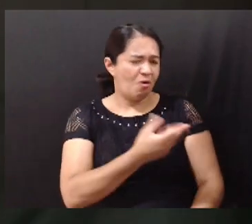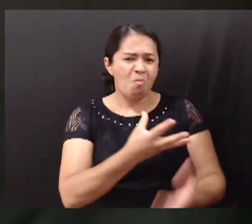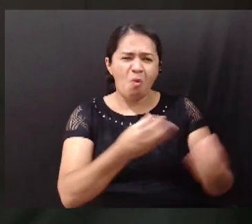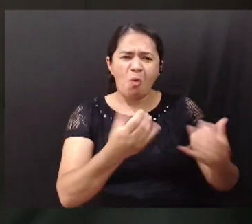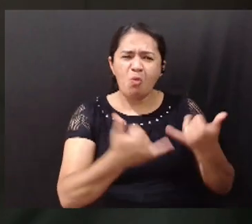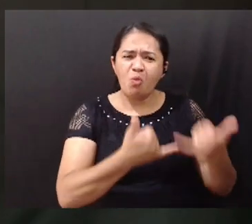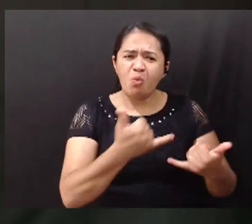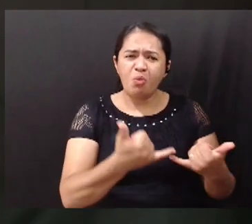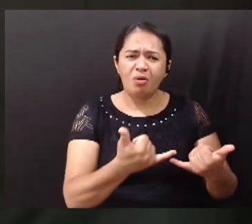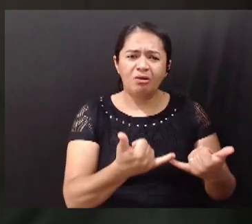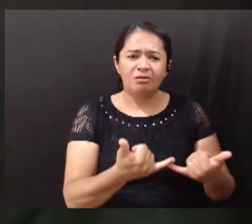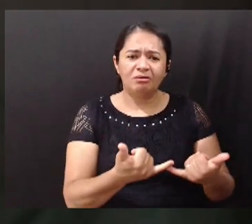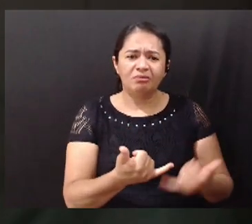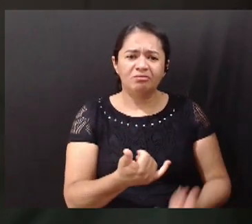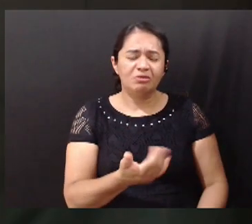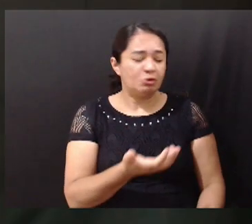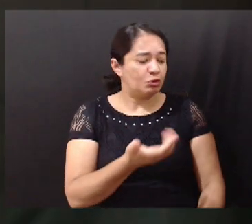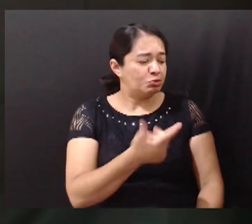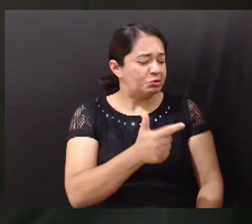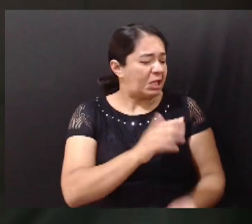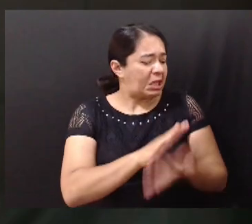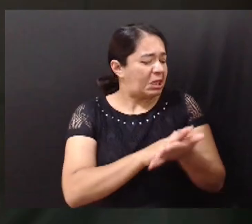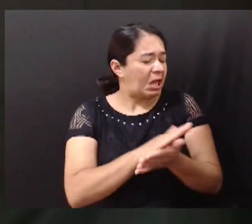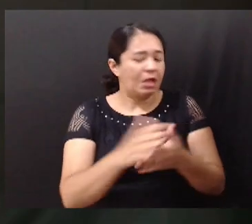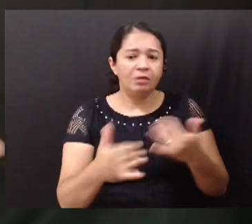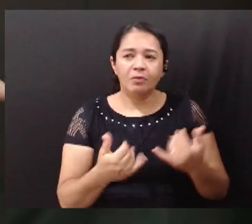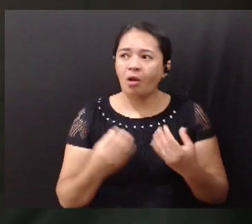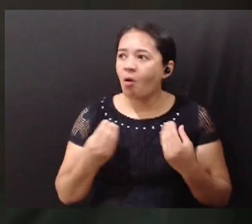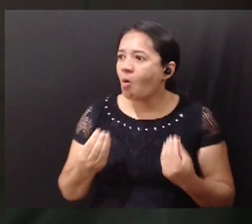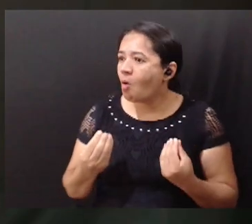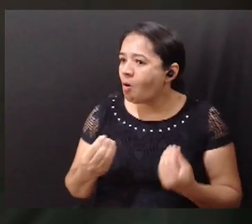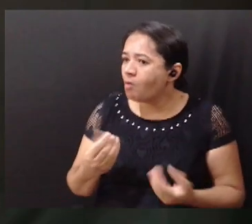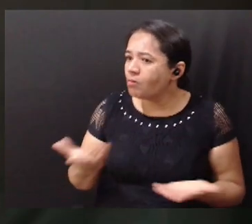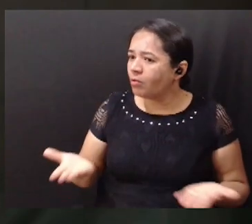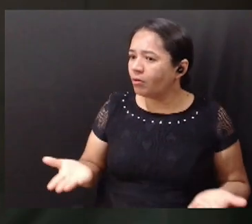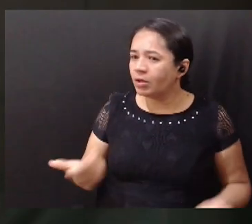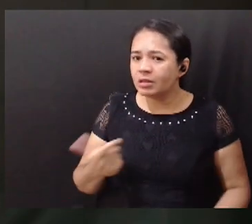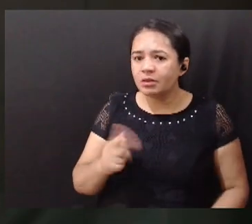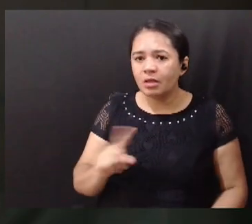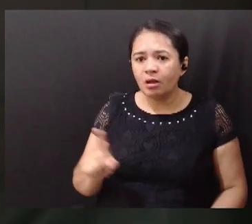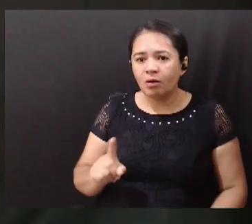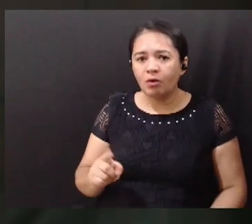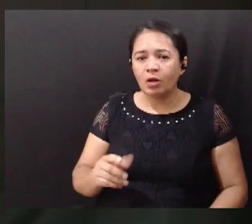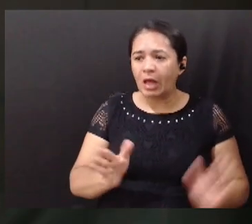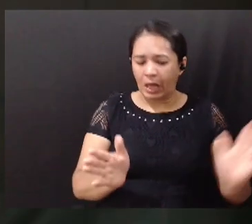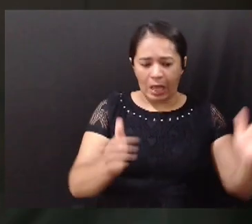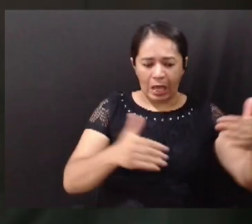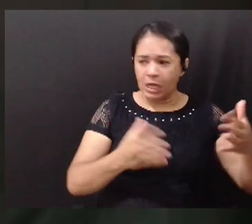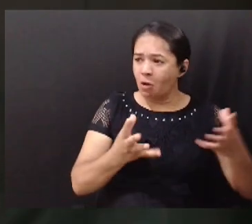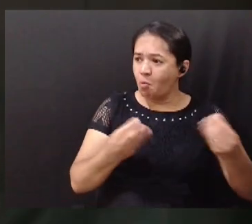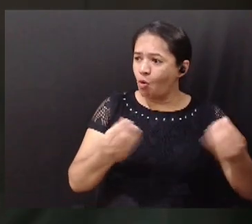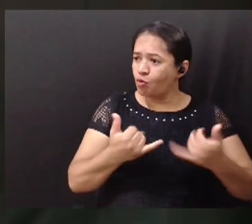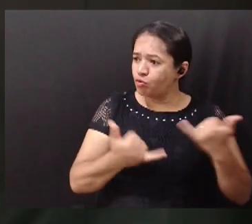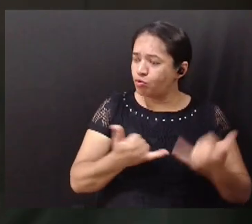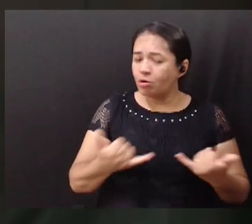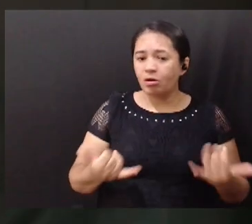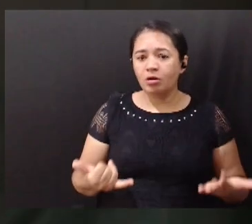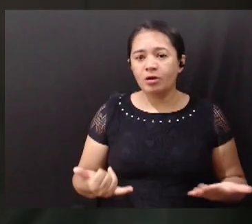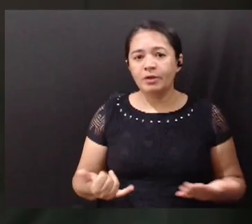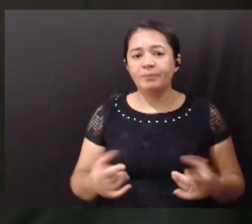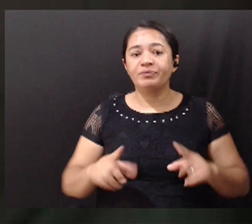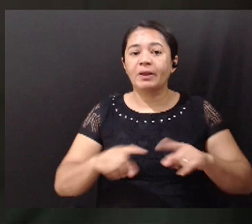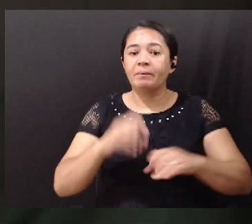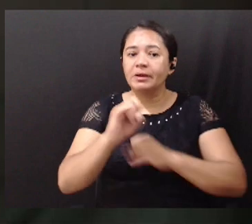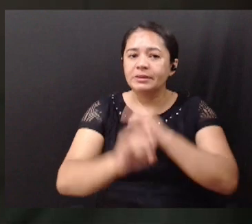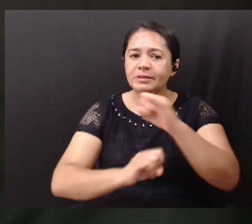para brincar. Daí você fala, mas como não? Né? A sua caixa aí tá cheia de brinquedos. E a internet, nós tivemos